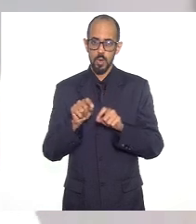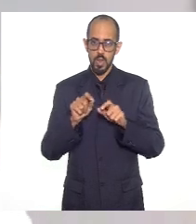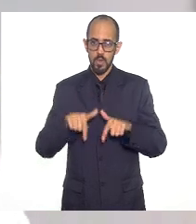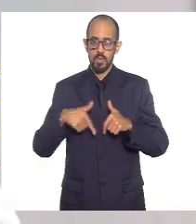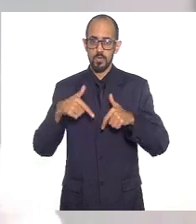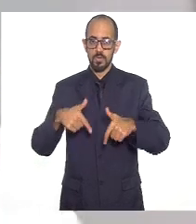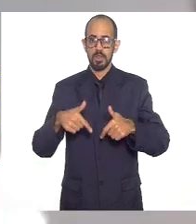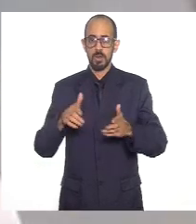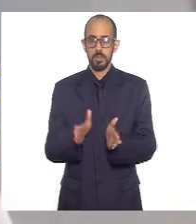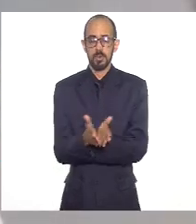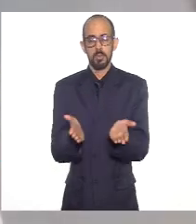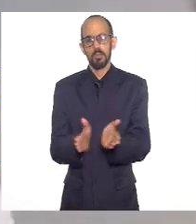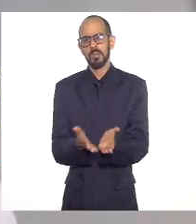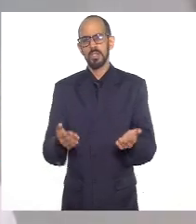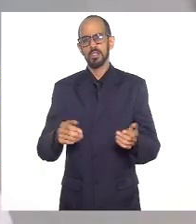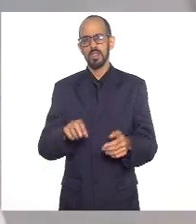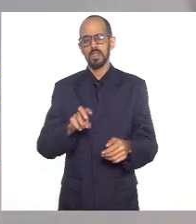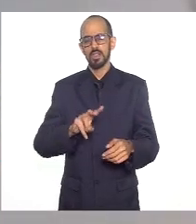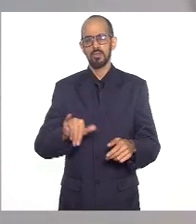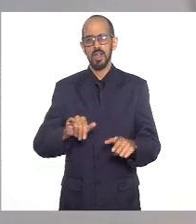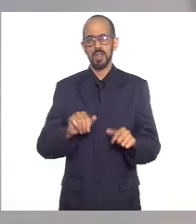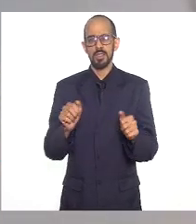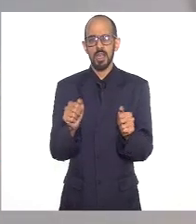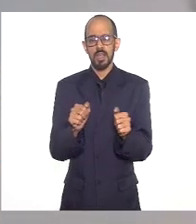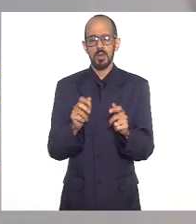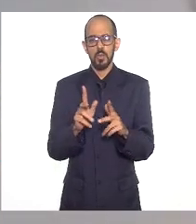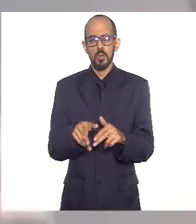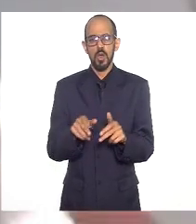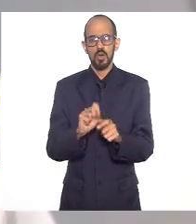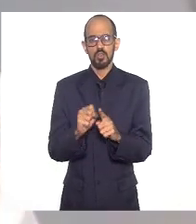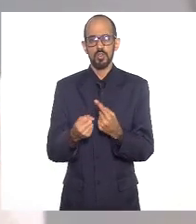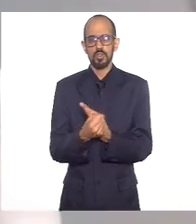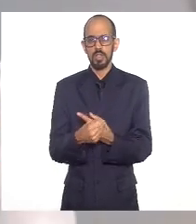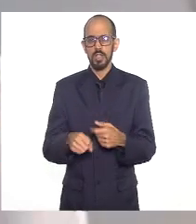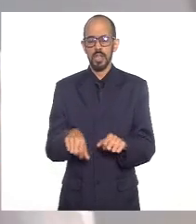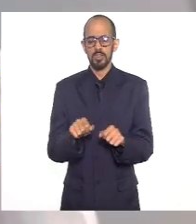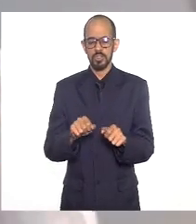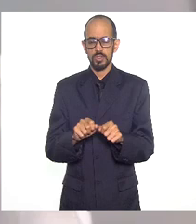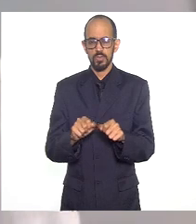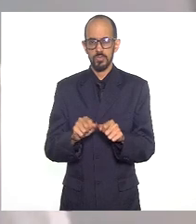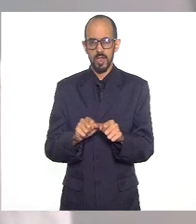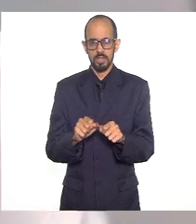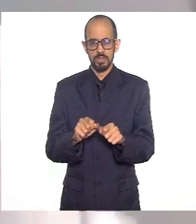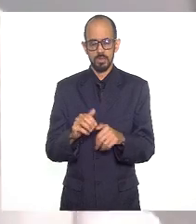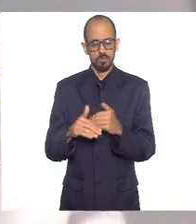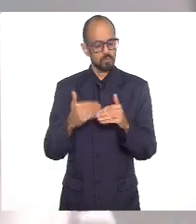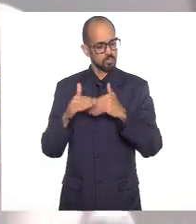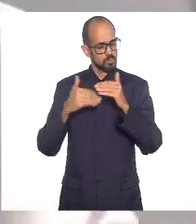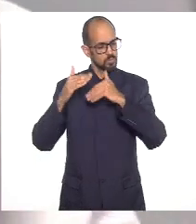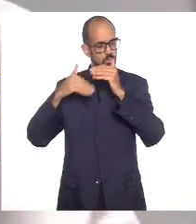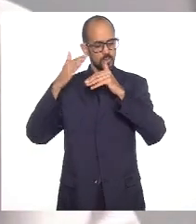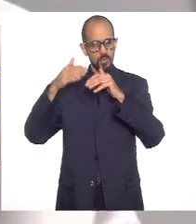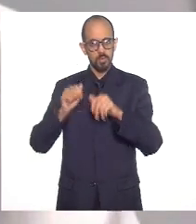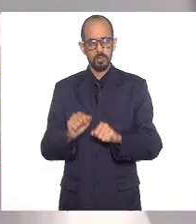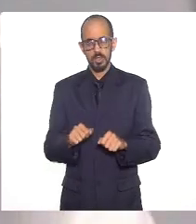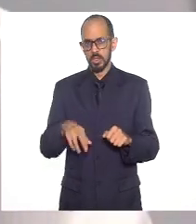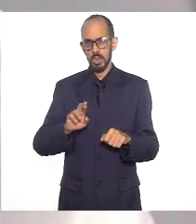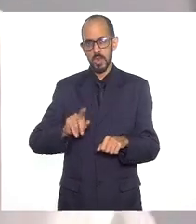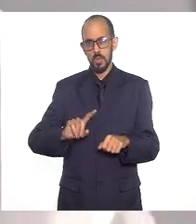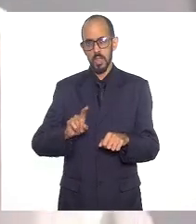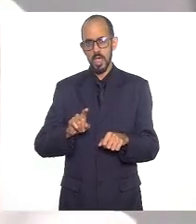enfrentamento à pobreza ele tem que vir em si com uma sociedade que se alavanque para cima como um todo, né? Que não exista